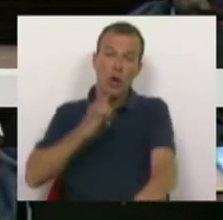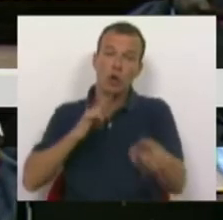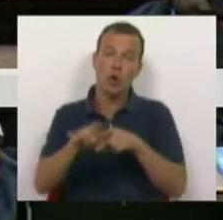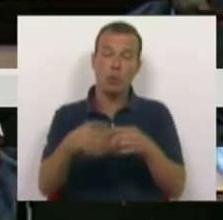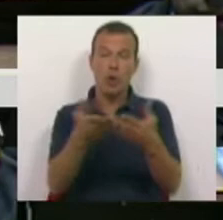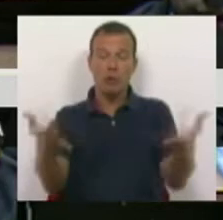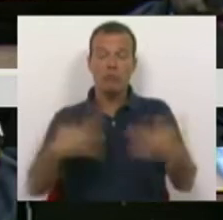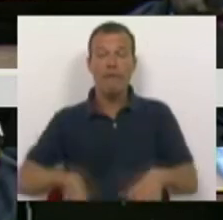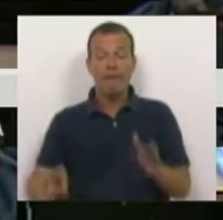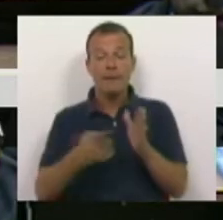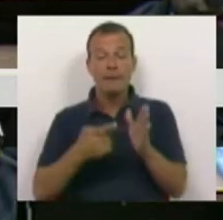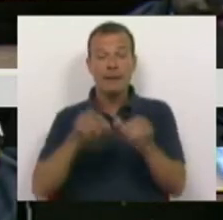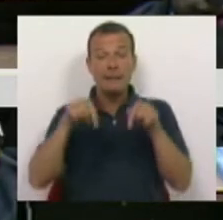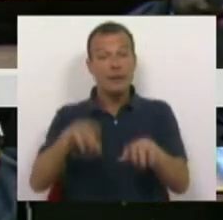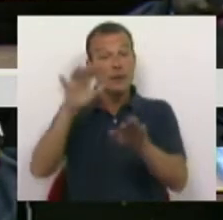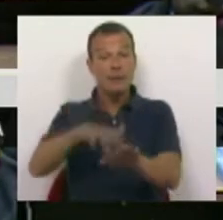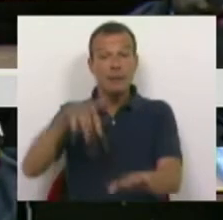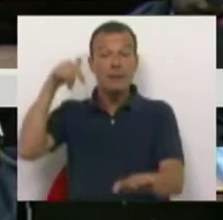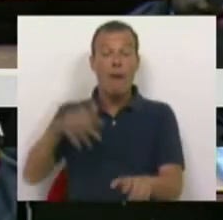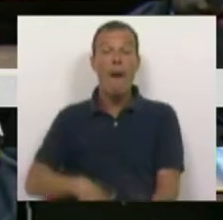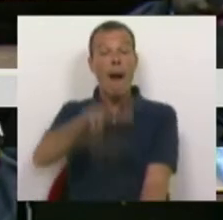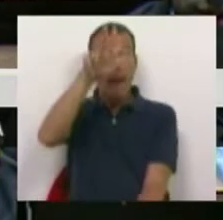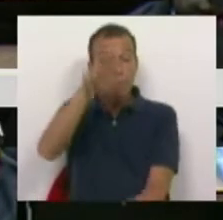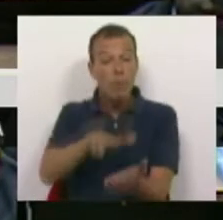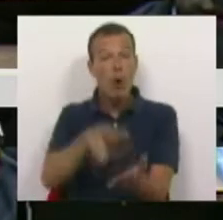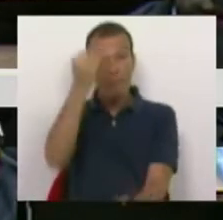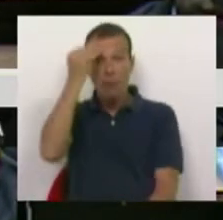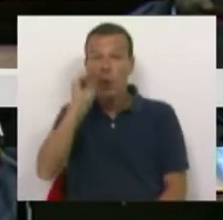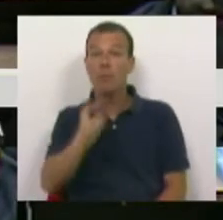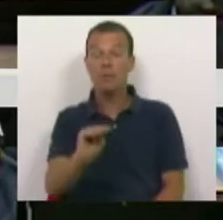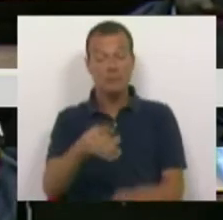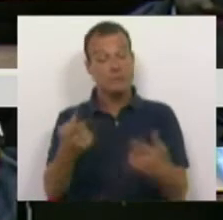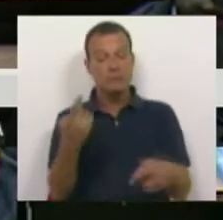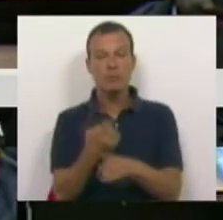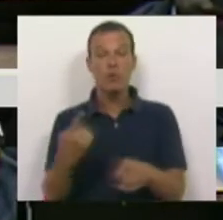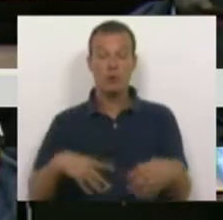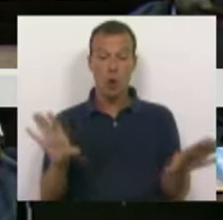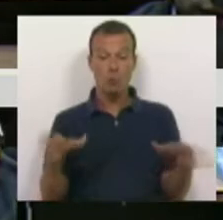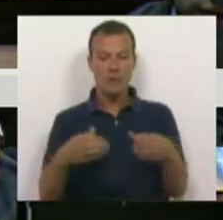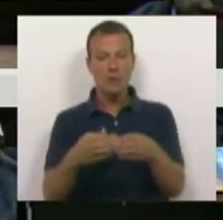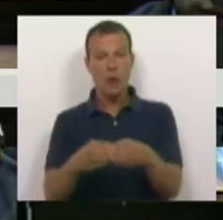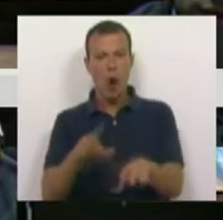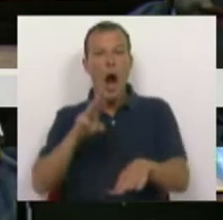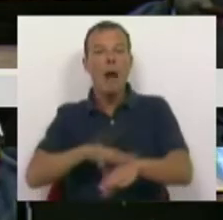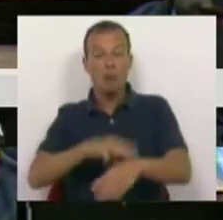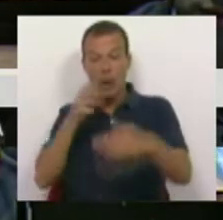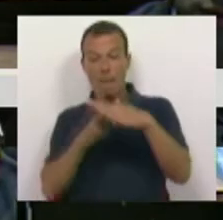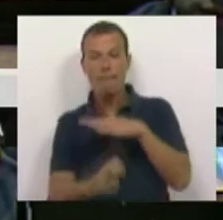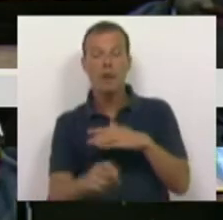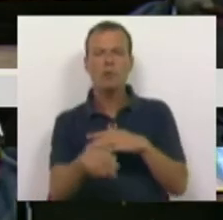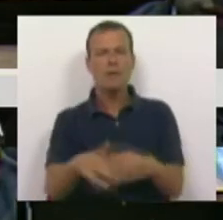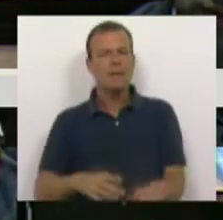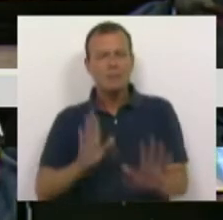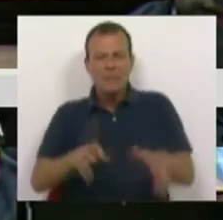necessário que esta Assembleia aprove uma recomendação para que o Conselho de Administração do Metro assegure a contratação